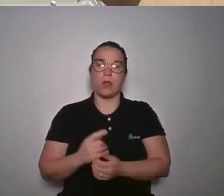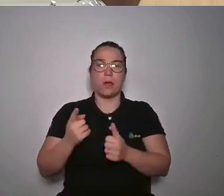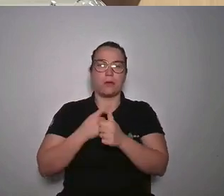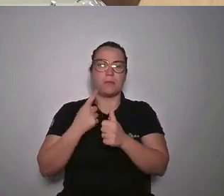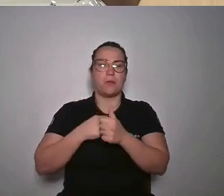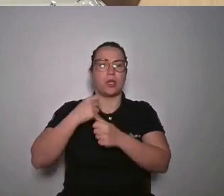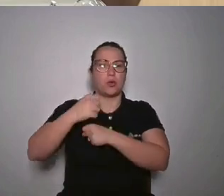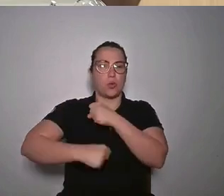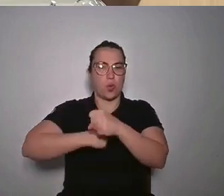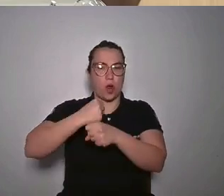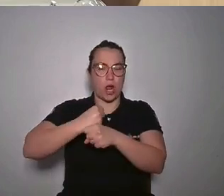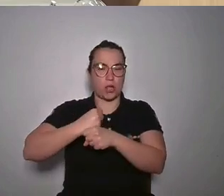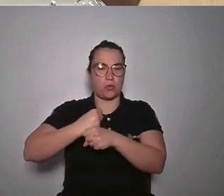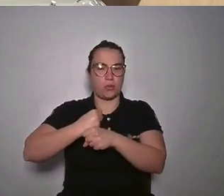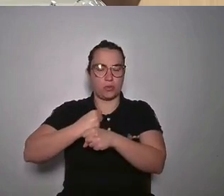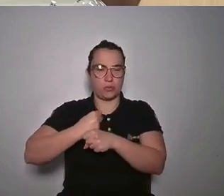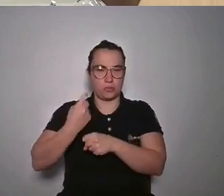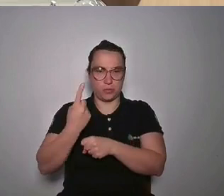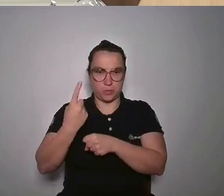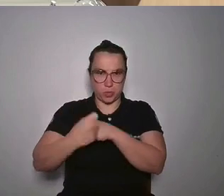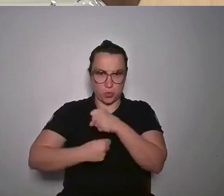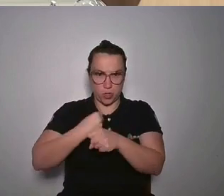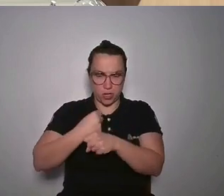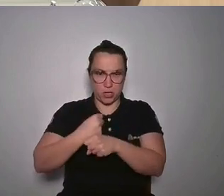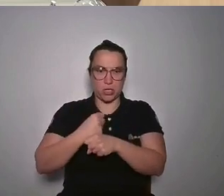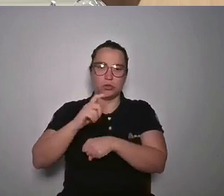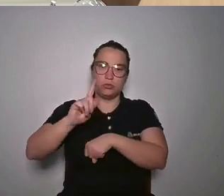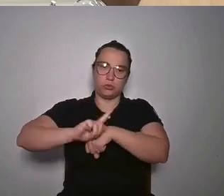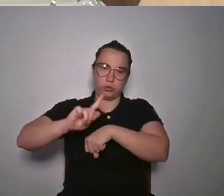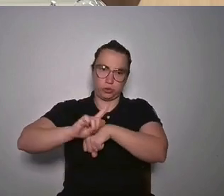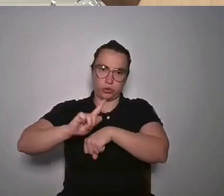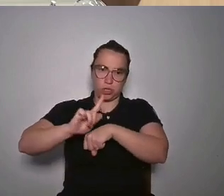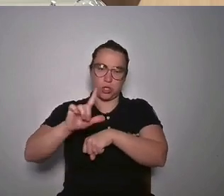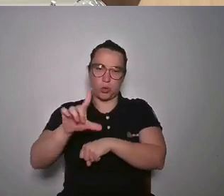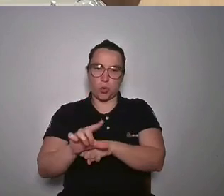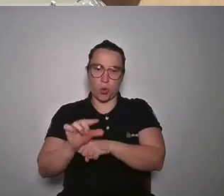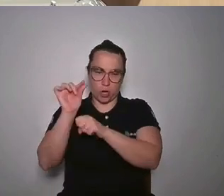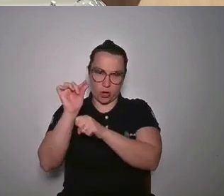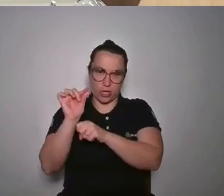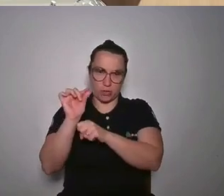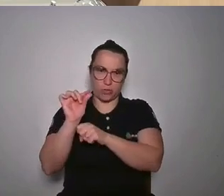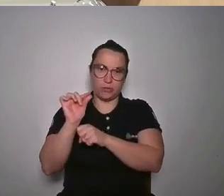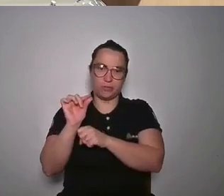do mandato do gestor eleito, no caso